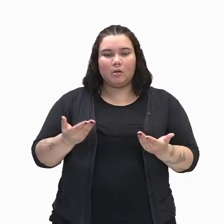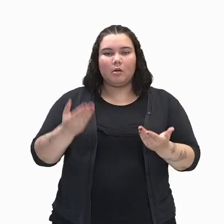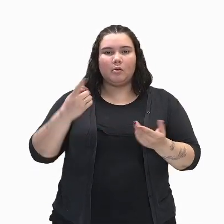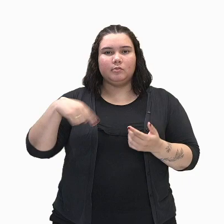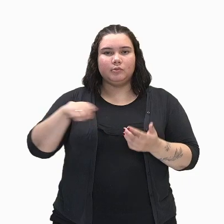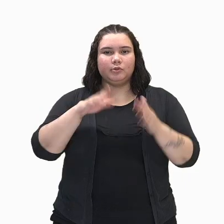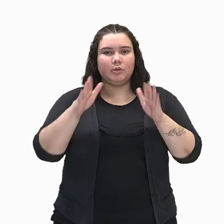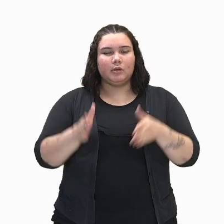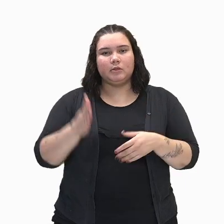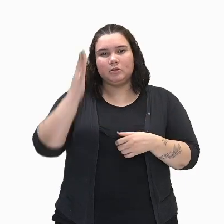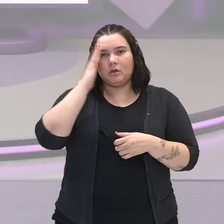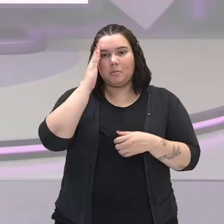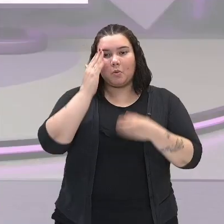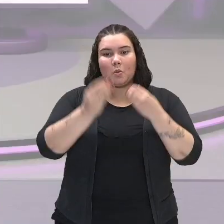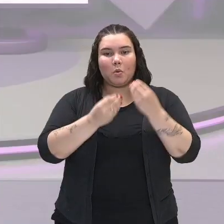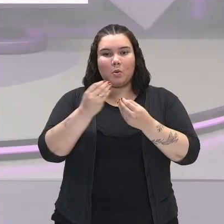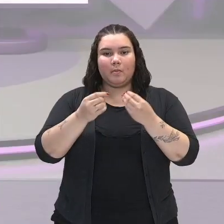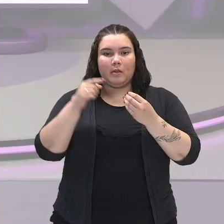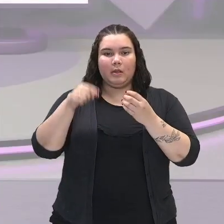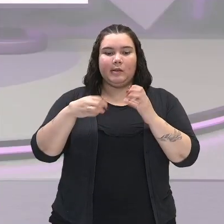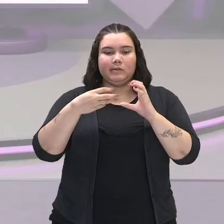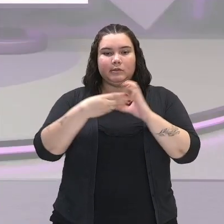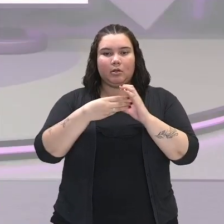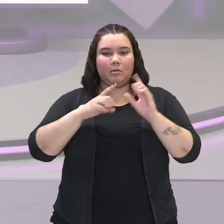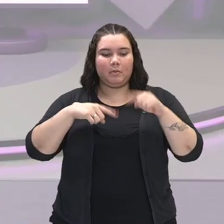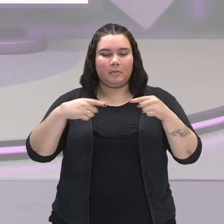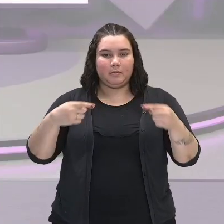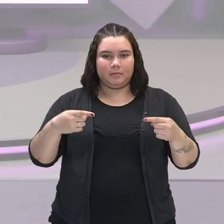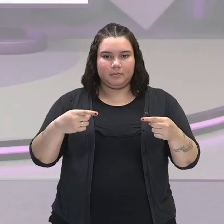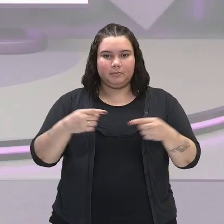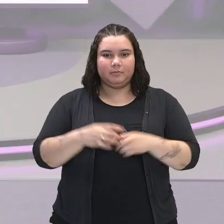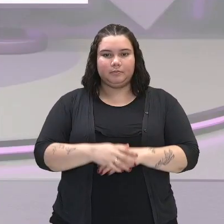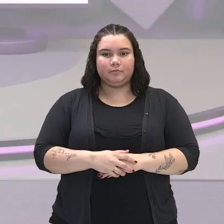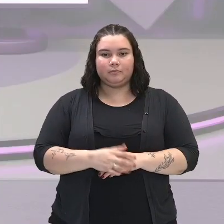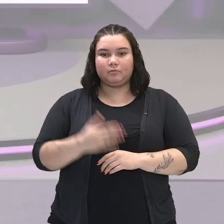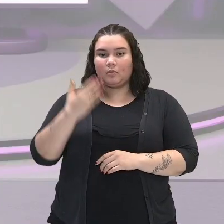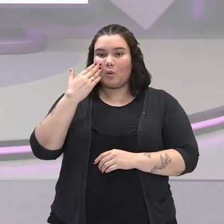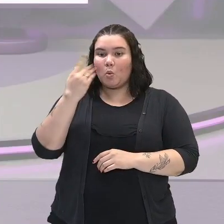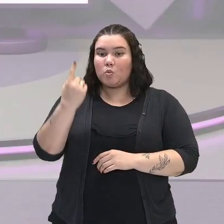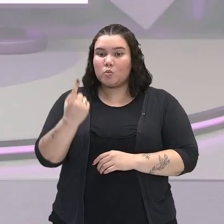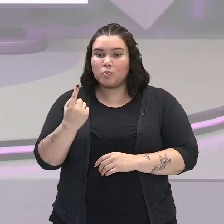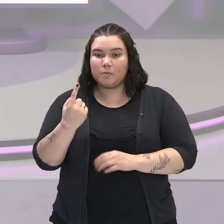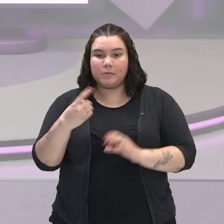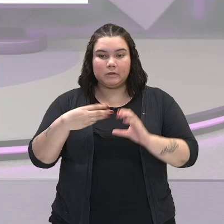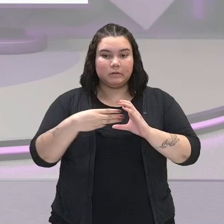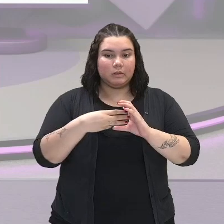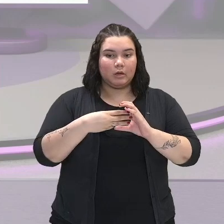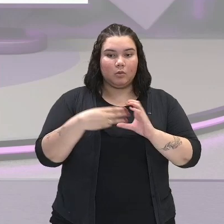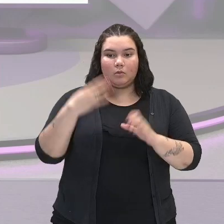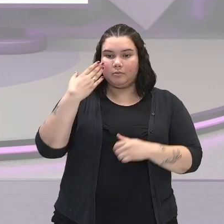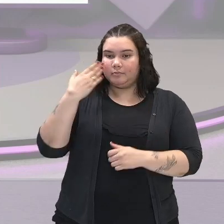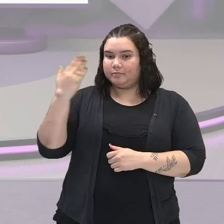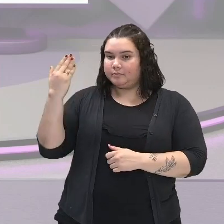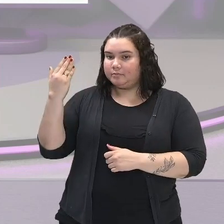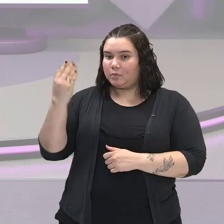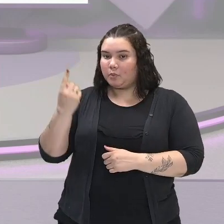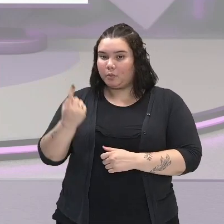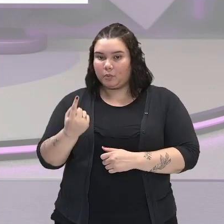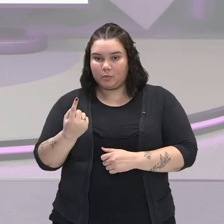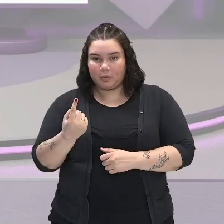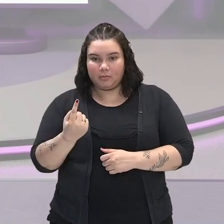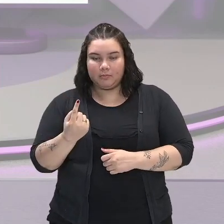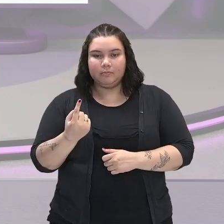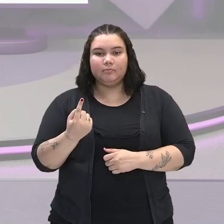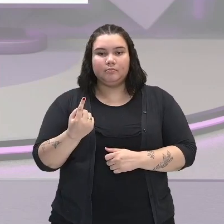multiplicação celular. Então você tem ali uma única célula primeiro, né? Essa célula,